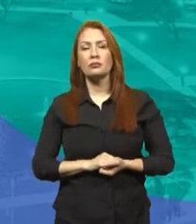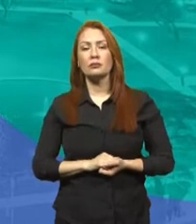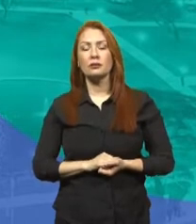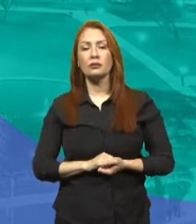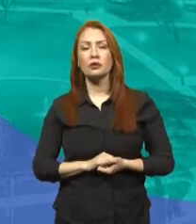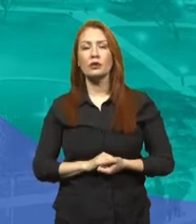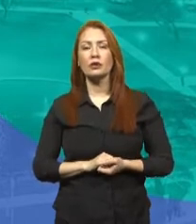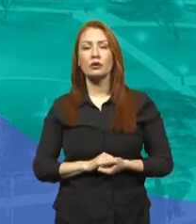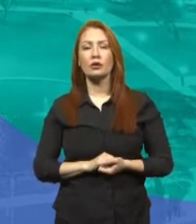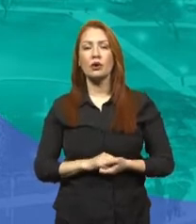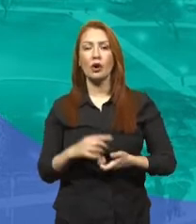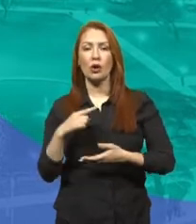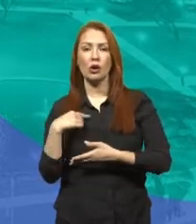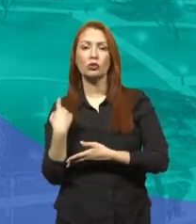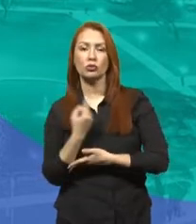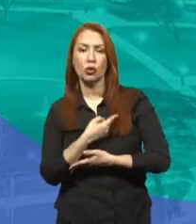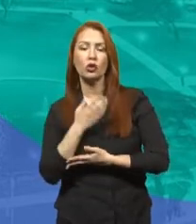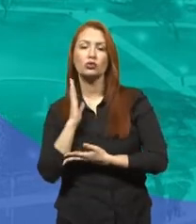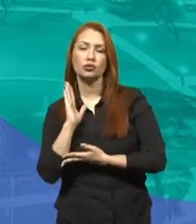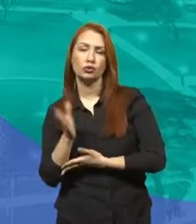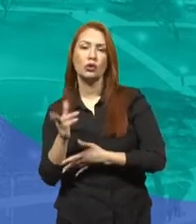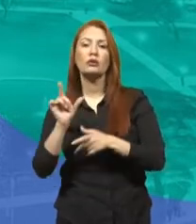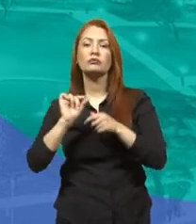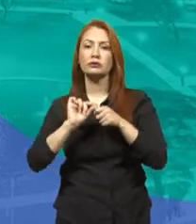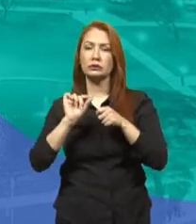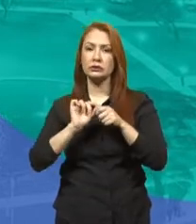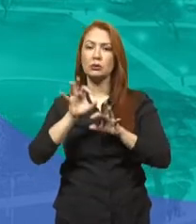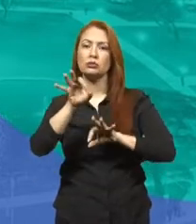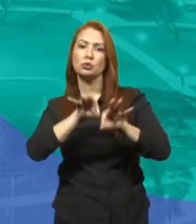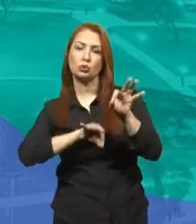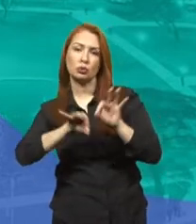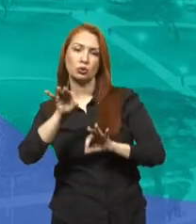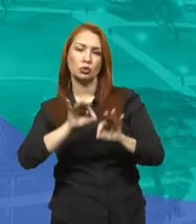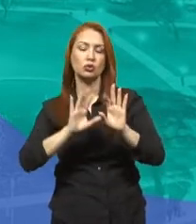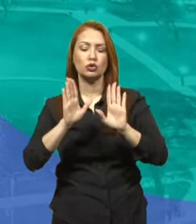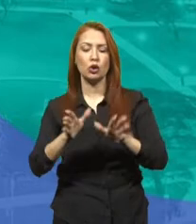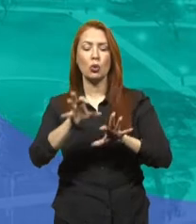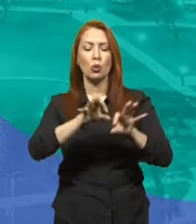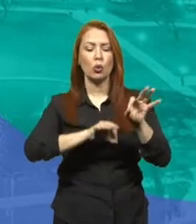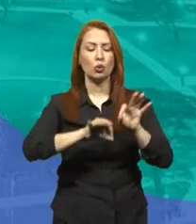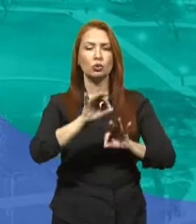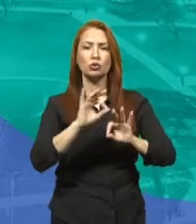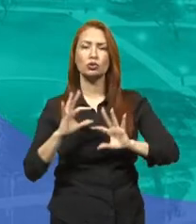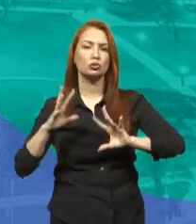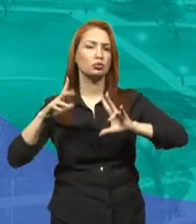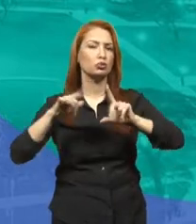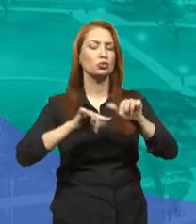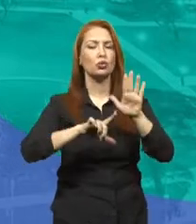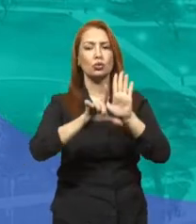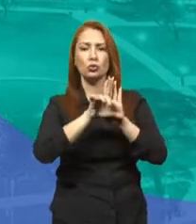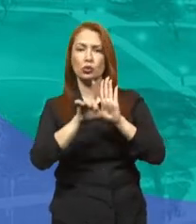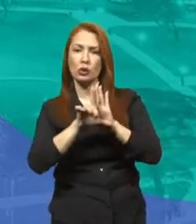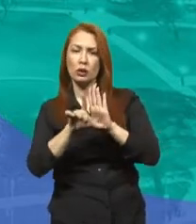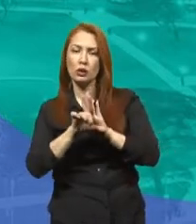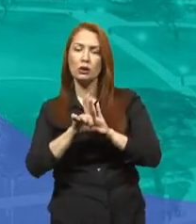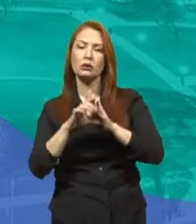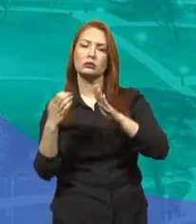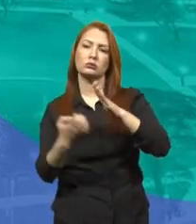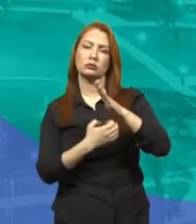Felizmente, a gente já passou por esse processo de legalização da cooperativa. Todos os níveis, em todos